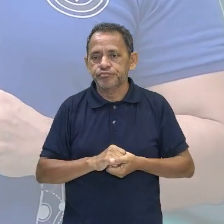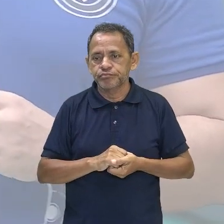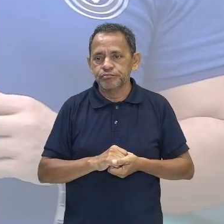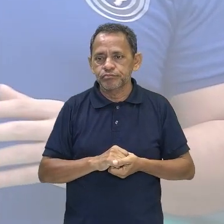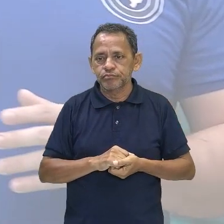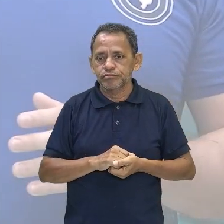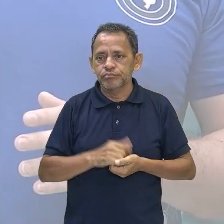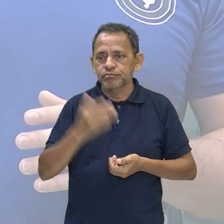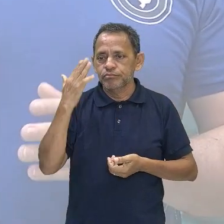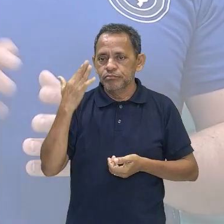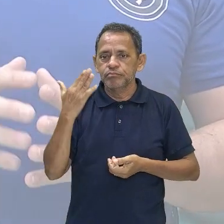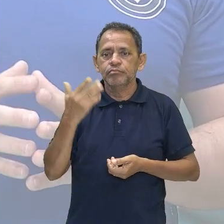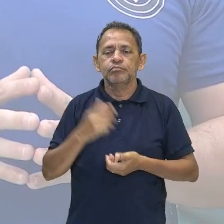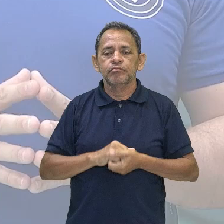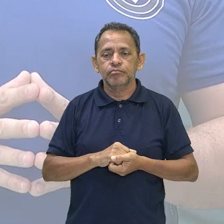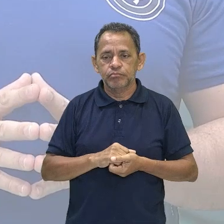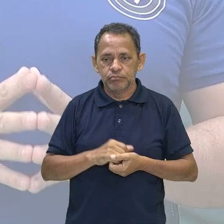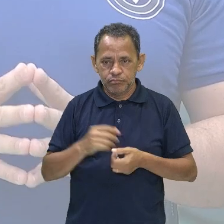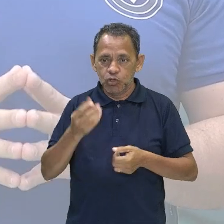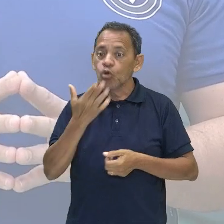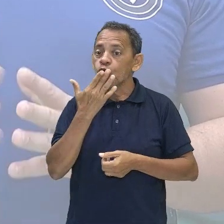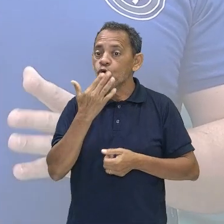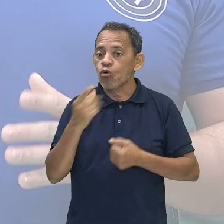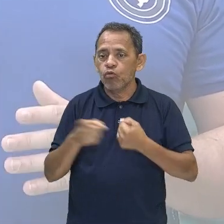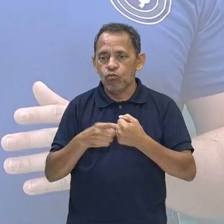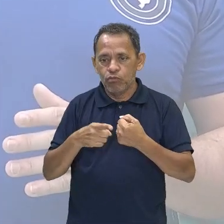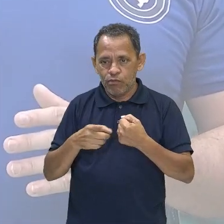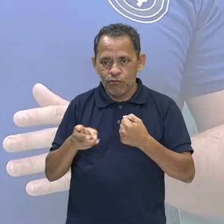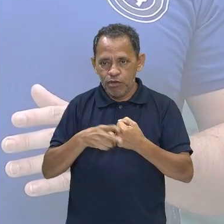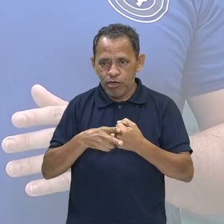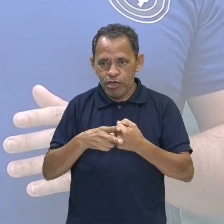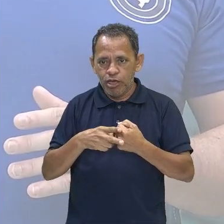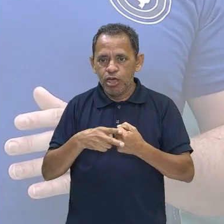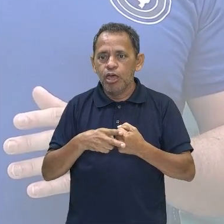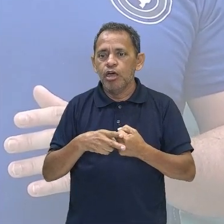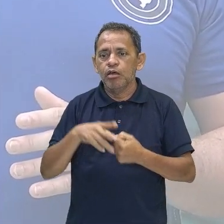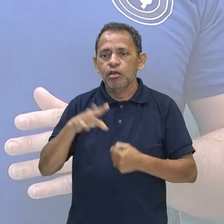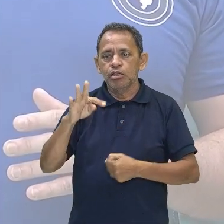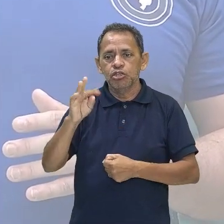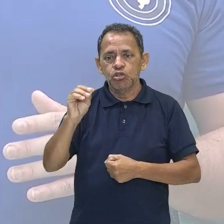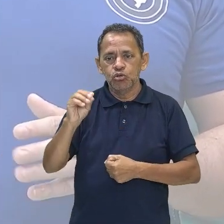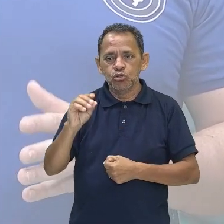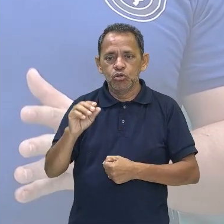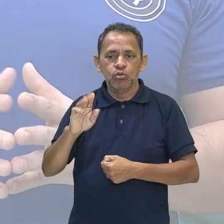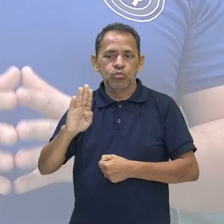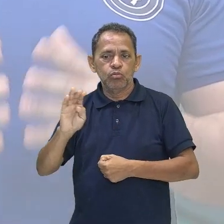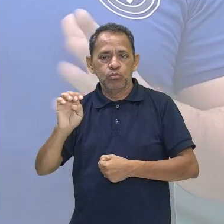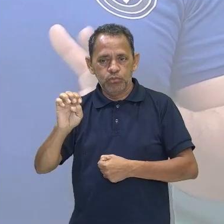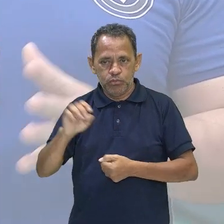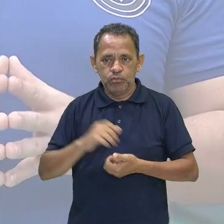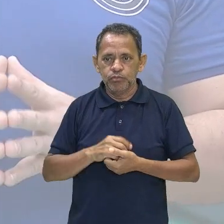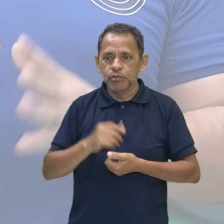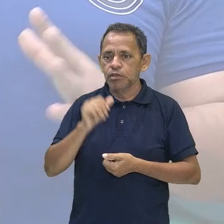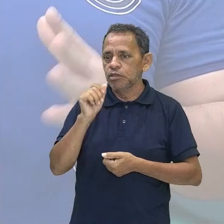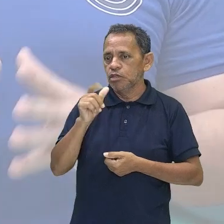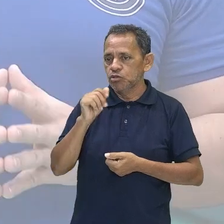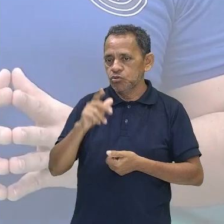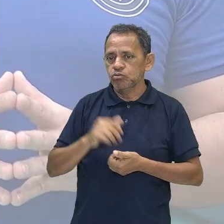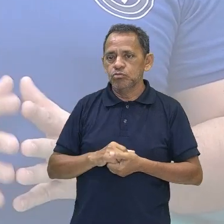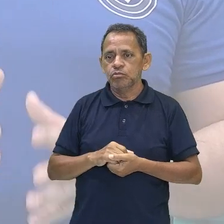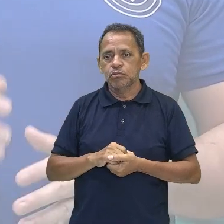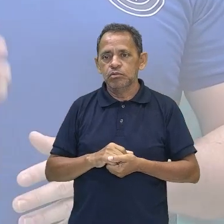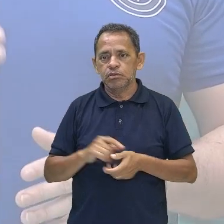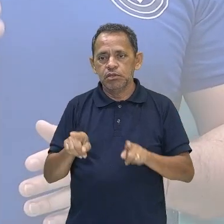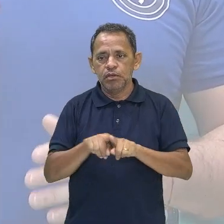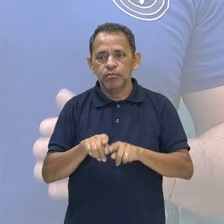a cor do verbo to be é azul, então aqui eu trago todos os outros, né, em azul, para ficar mais fácil para você, um azul mais